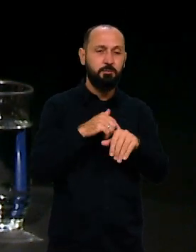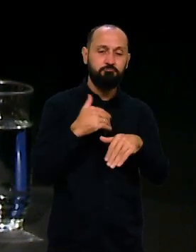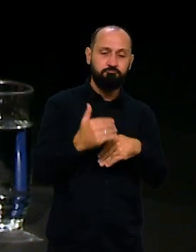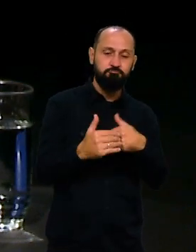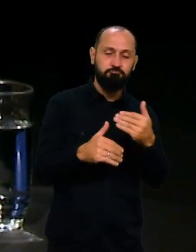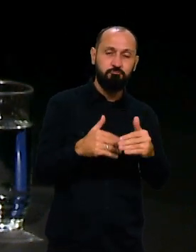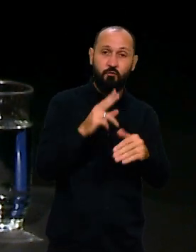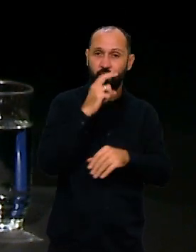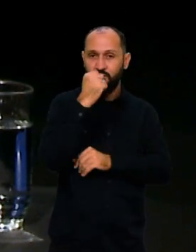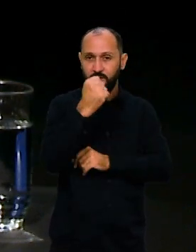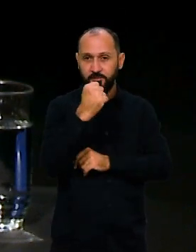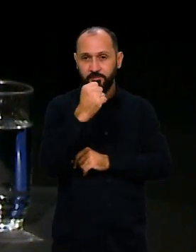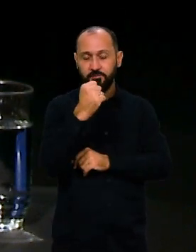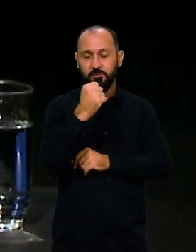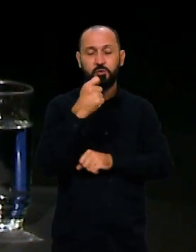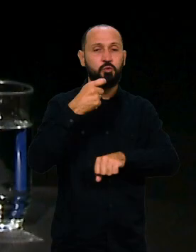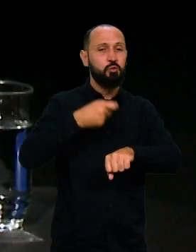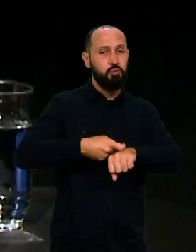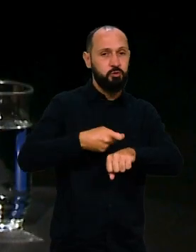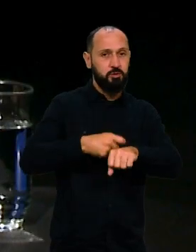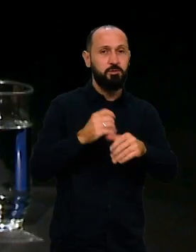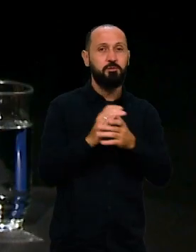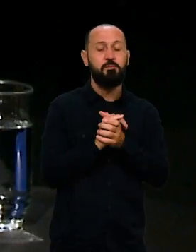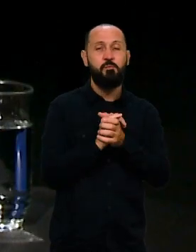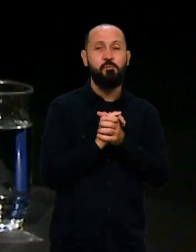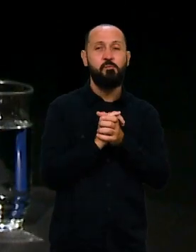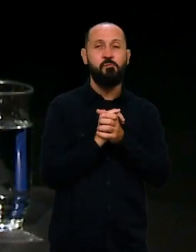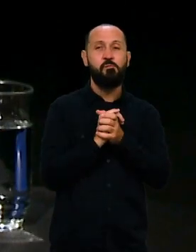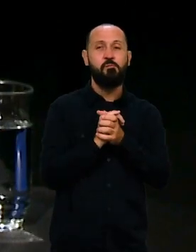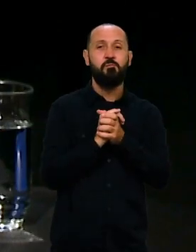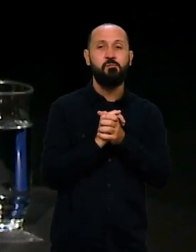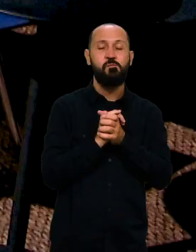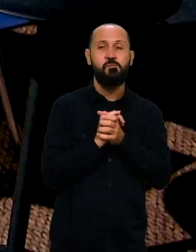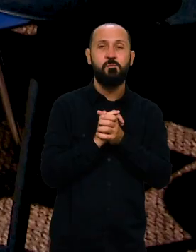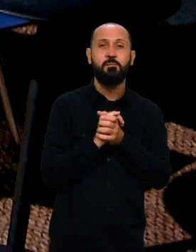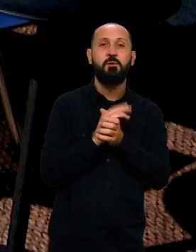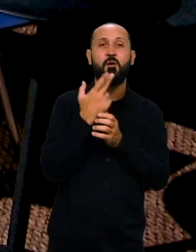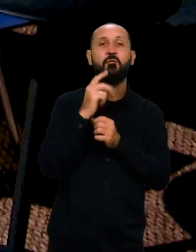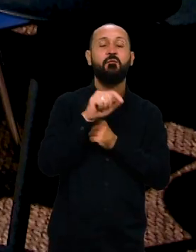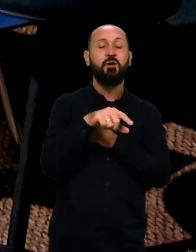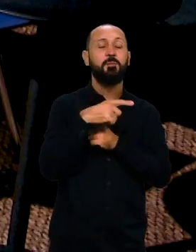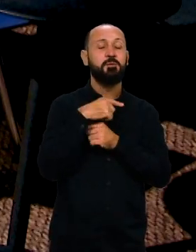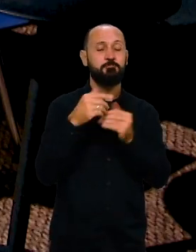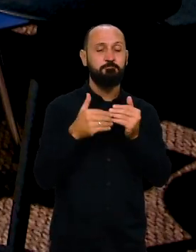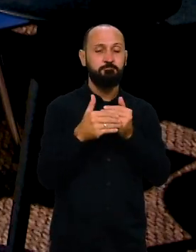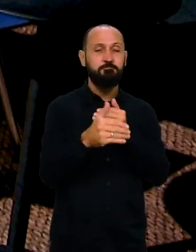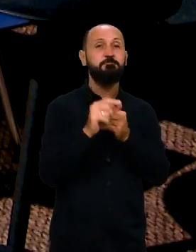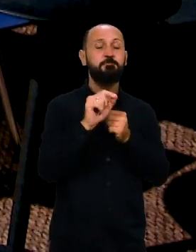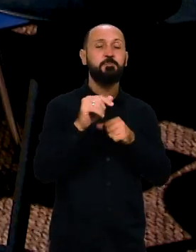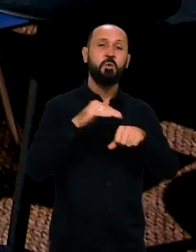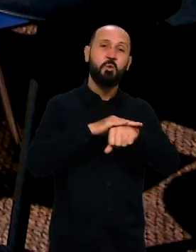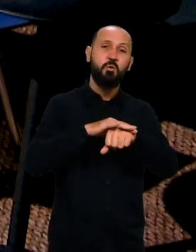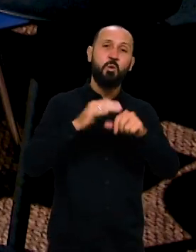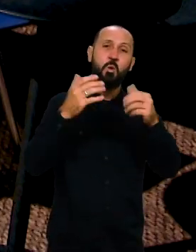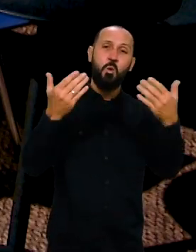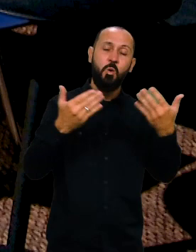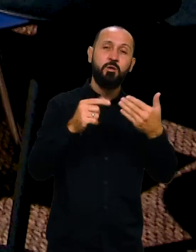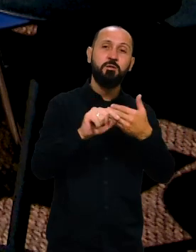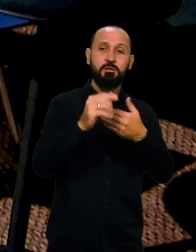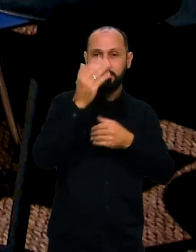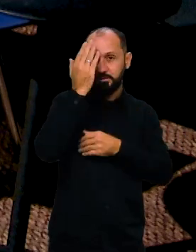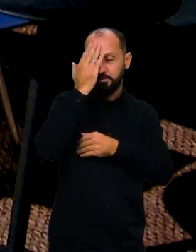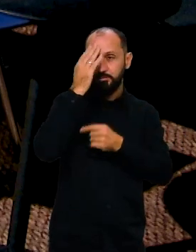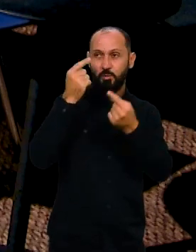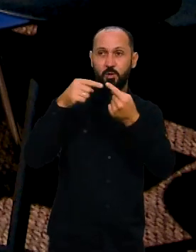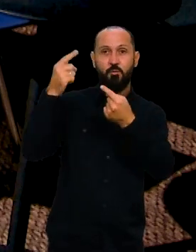eu digo, de passos firmes e sólidos, né? Eu falo para chegar nessa parte, falar